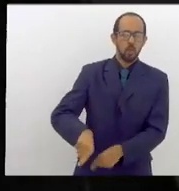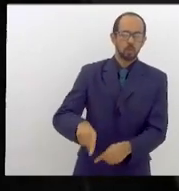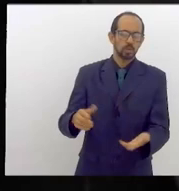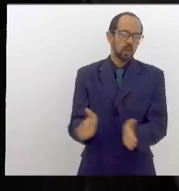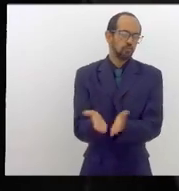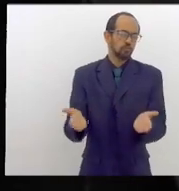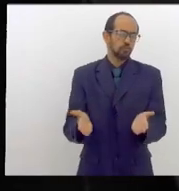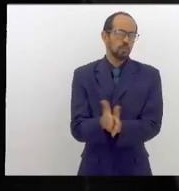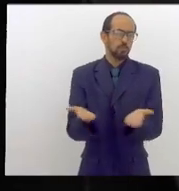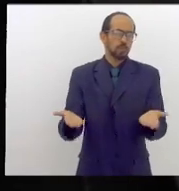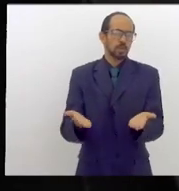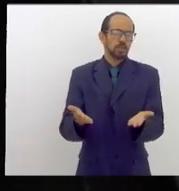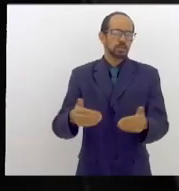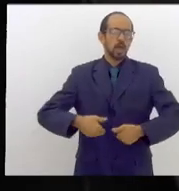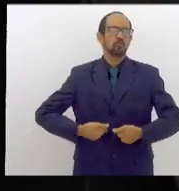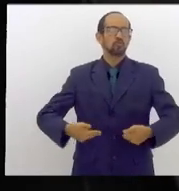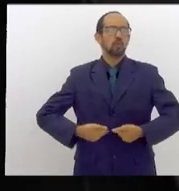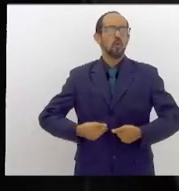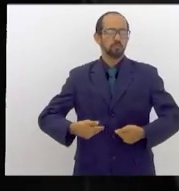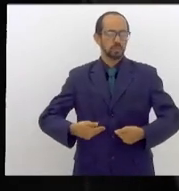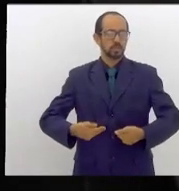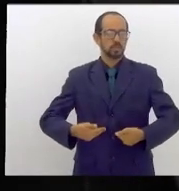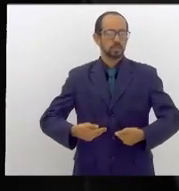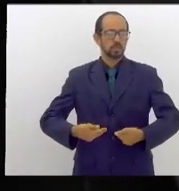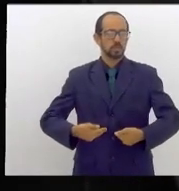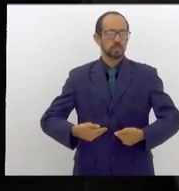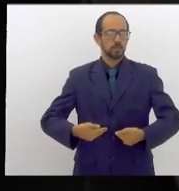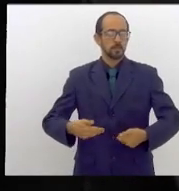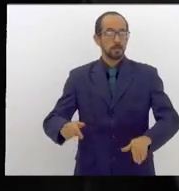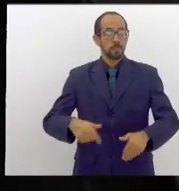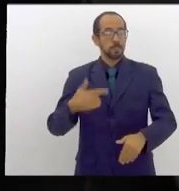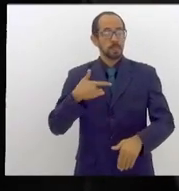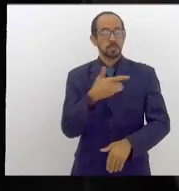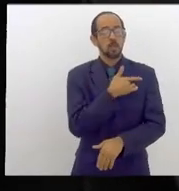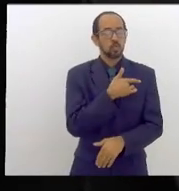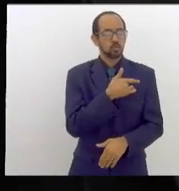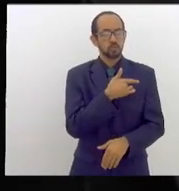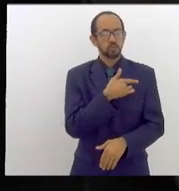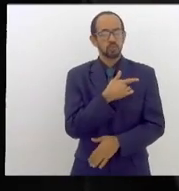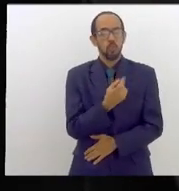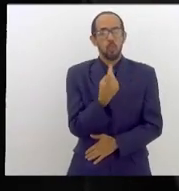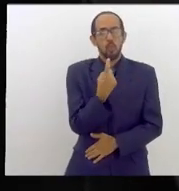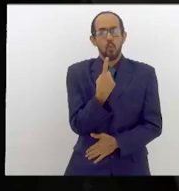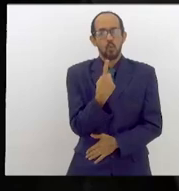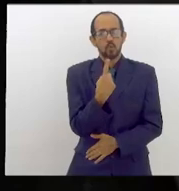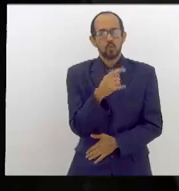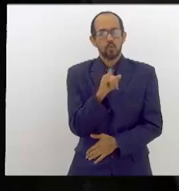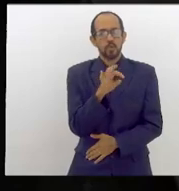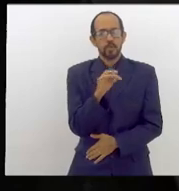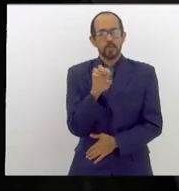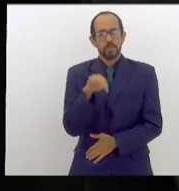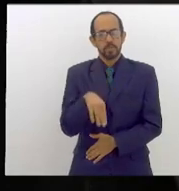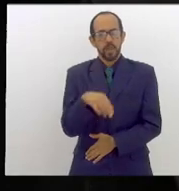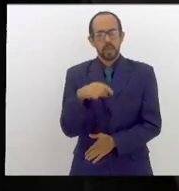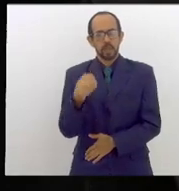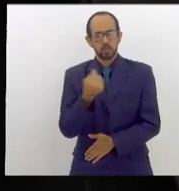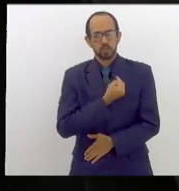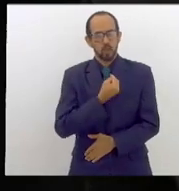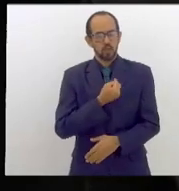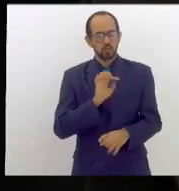combate a pobreza para combate à miséria na questão da Saúde o único item nós ficamos todos aqui